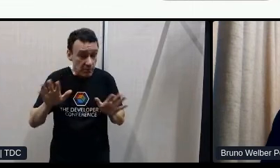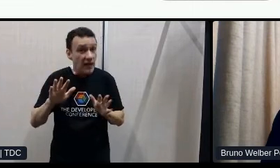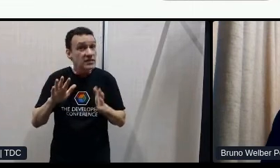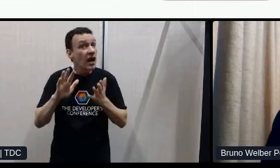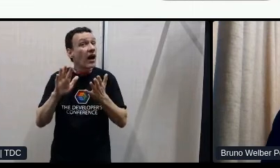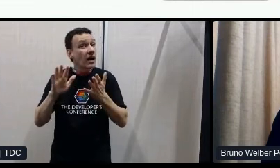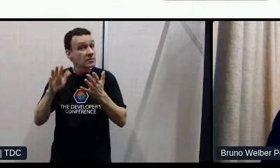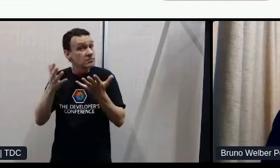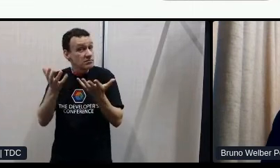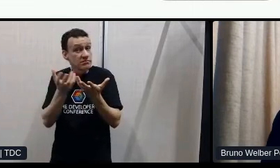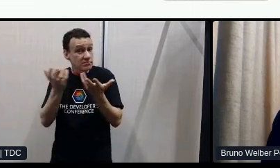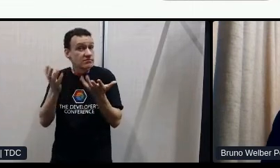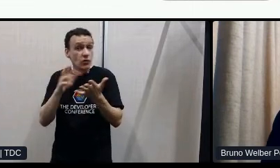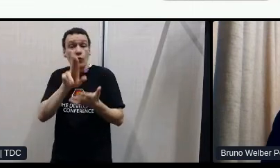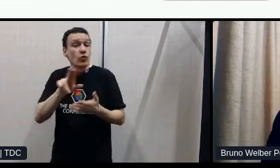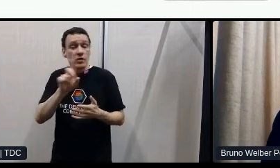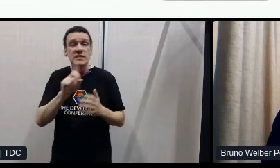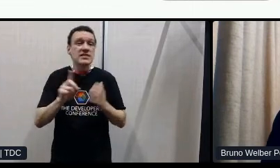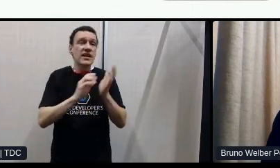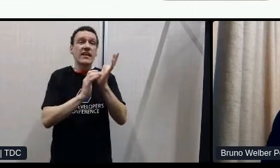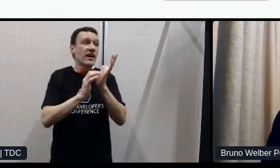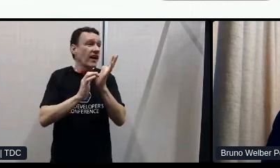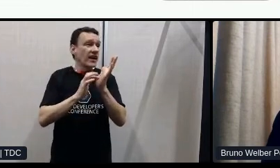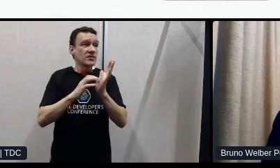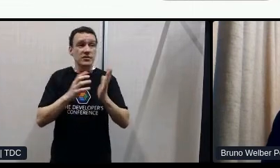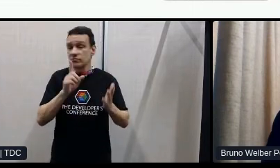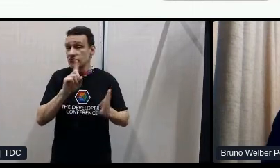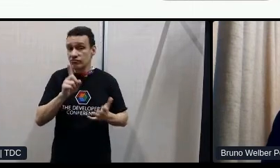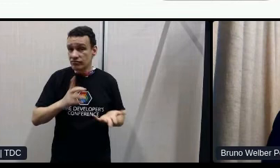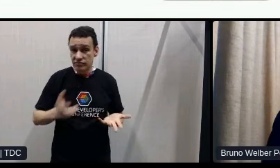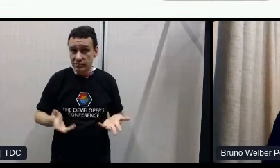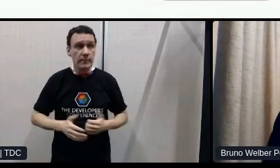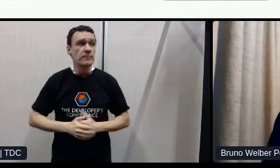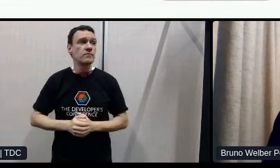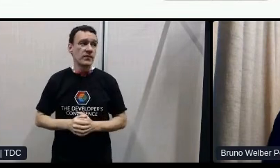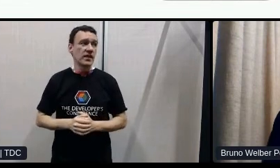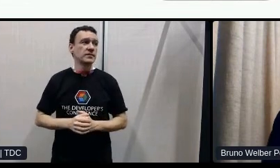realidade. Pode sim existir variações, e nós devemos pensar nelas também.